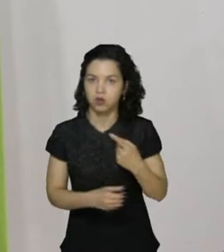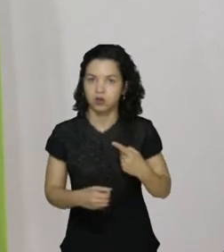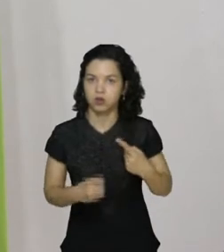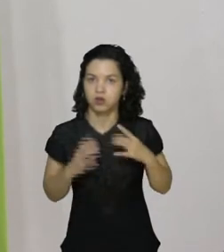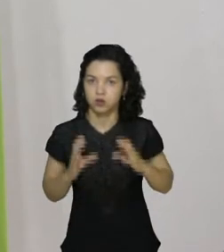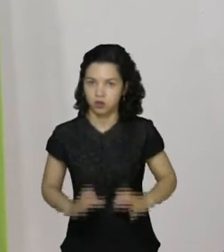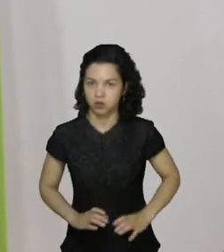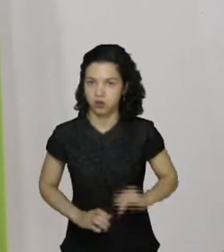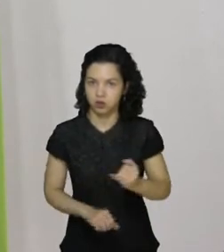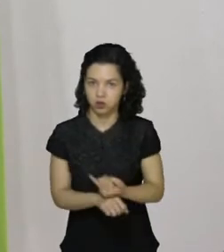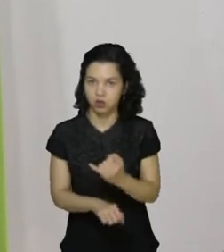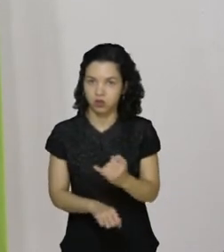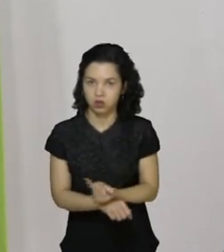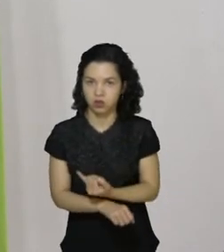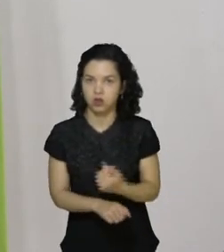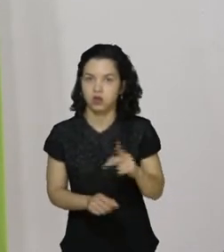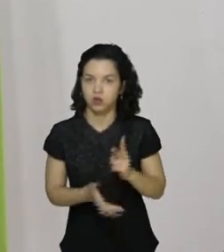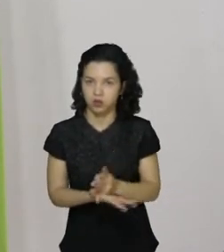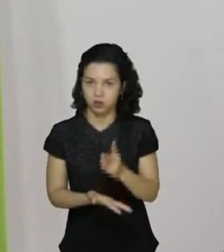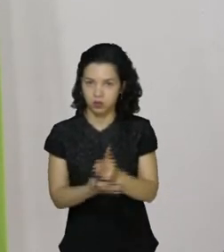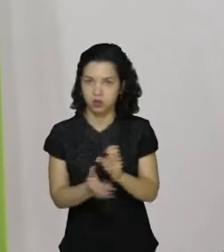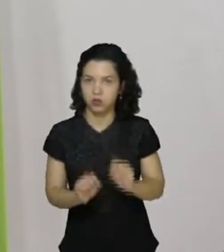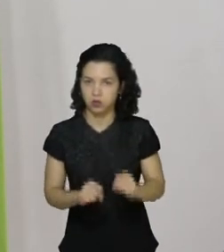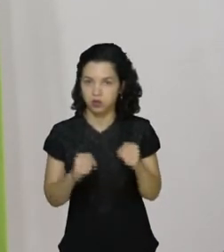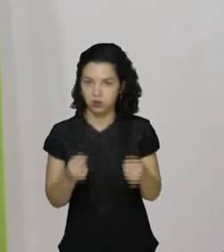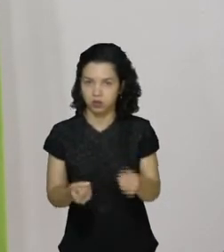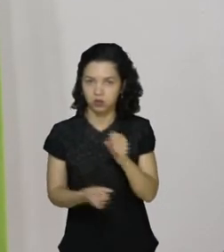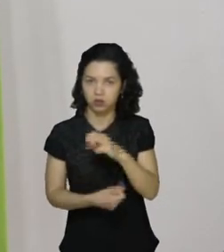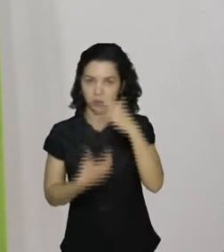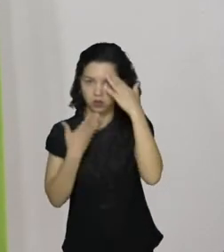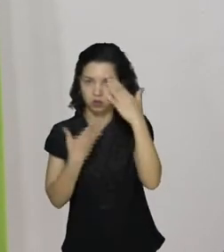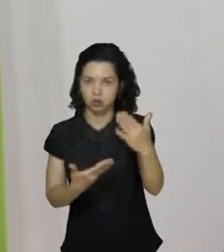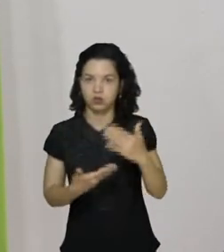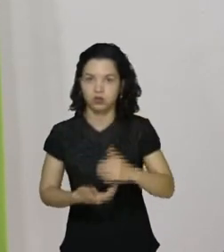à sua disposição para defendê-lo aqui na tribuna da Assembleia. Obrigada.